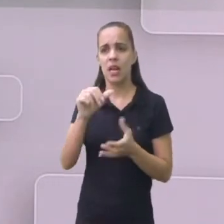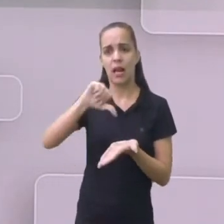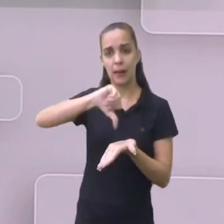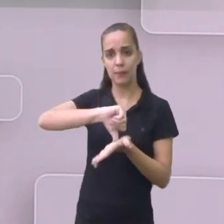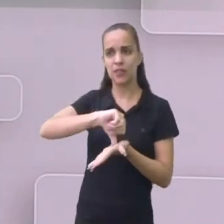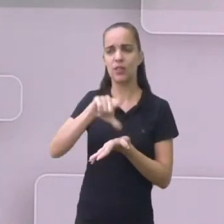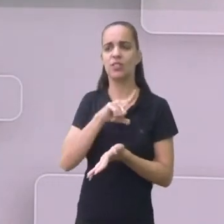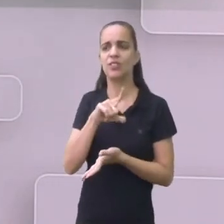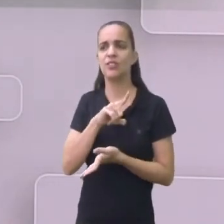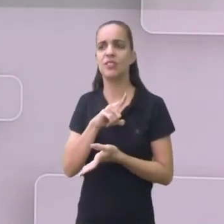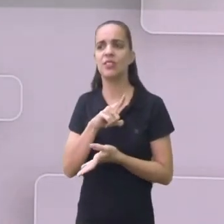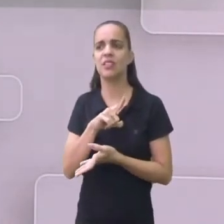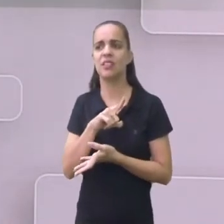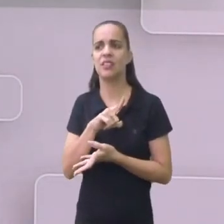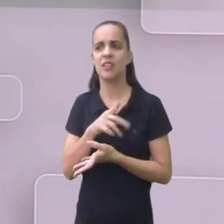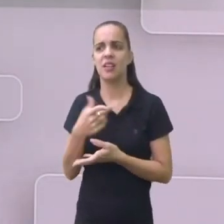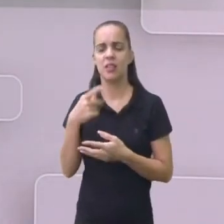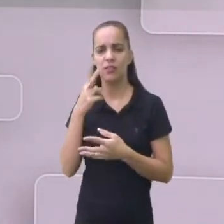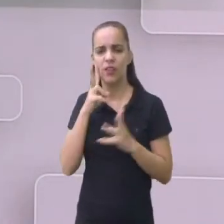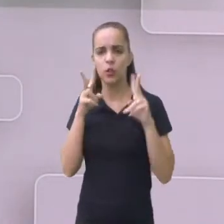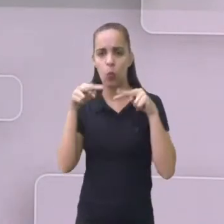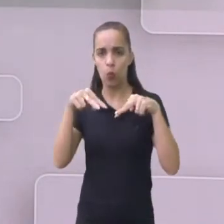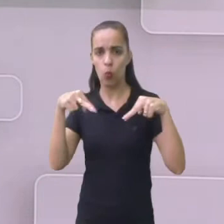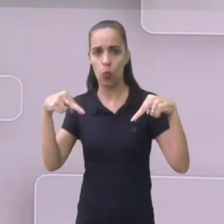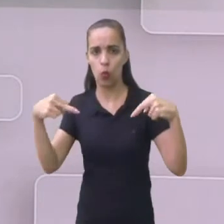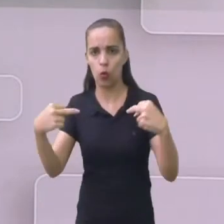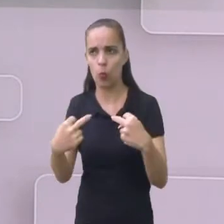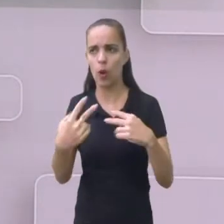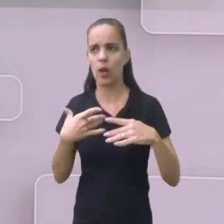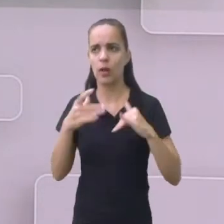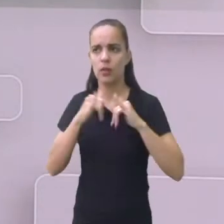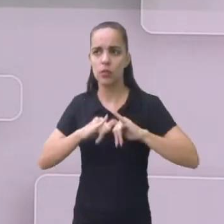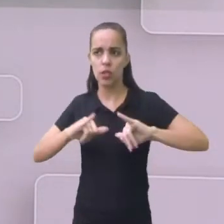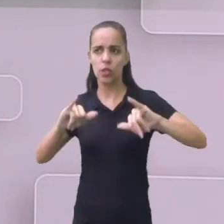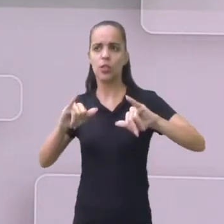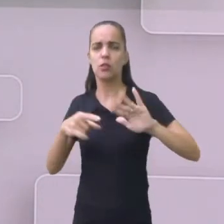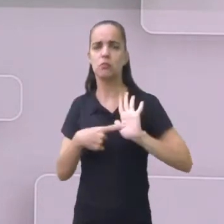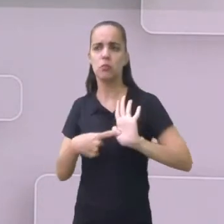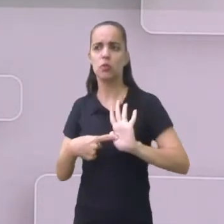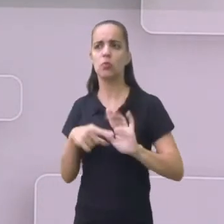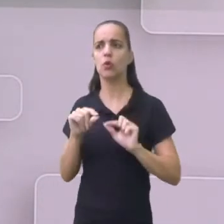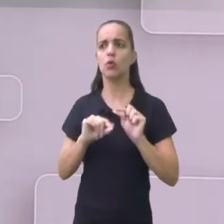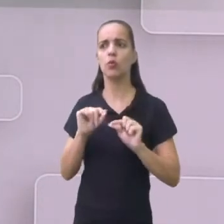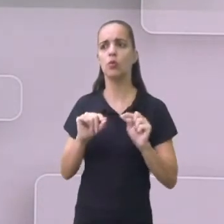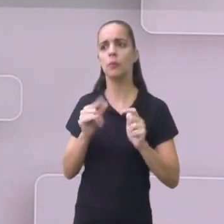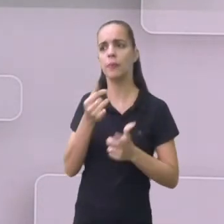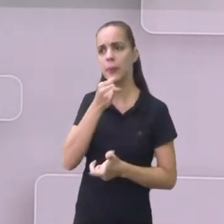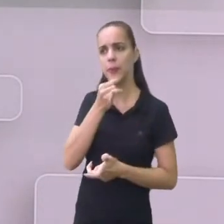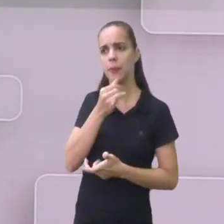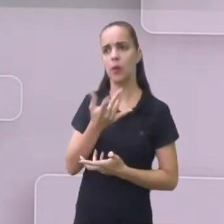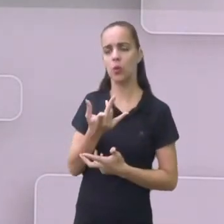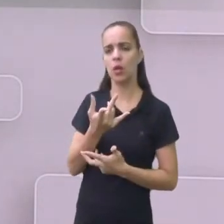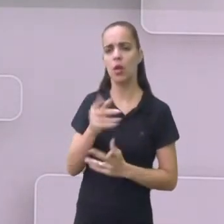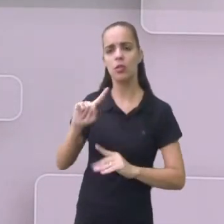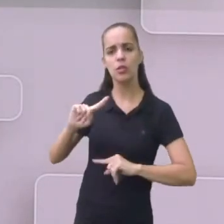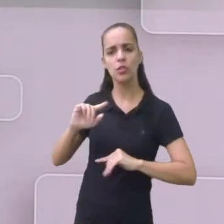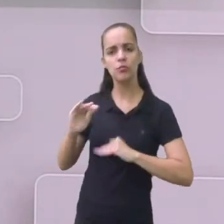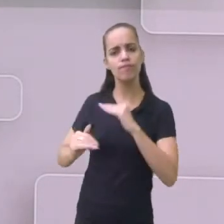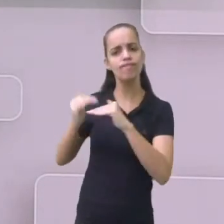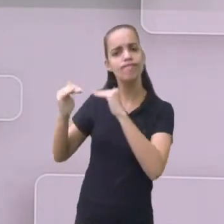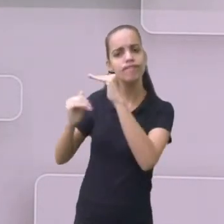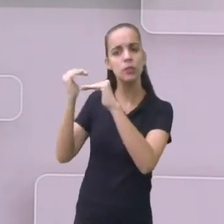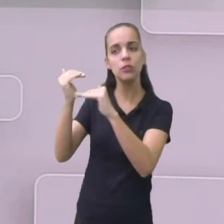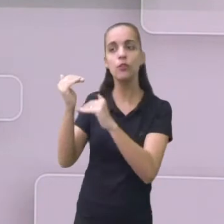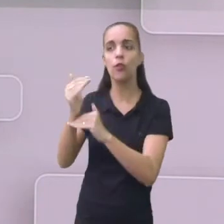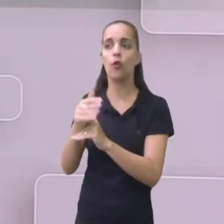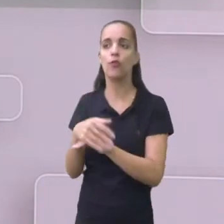também esse olhar, ela transmitisse essa ideia de desenvolvimento. E aí